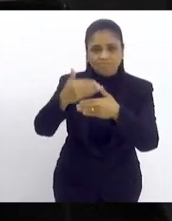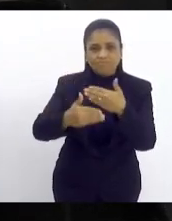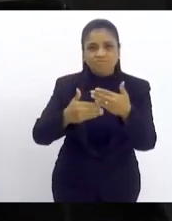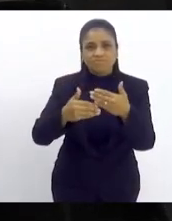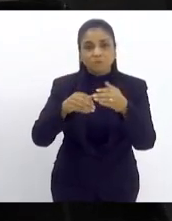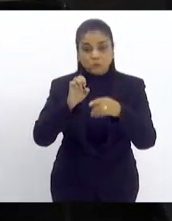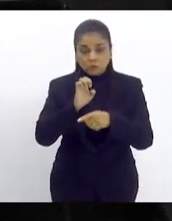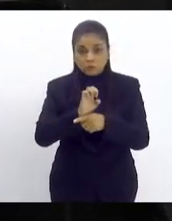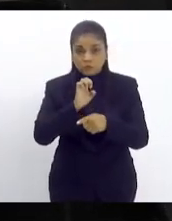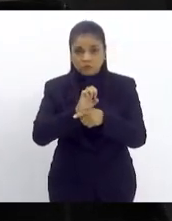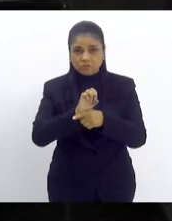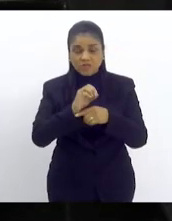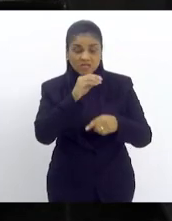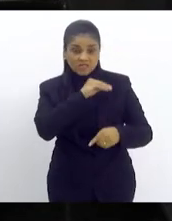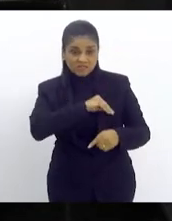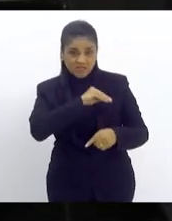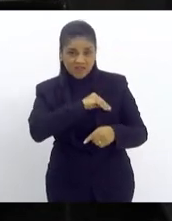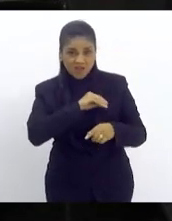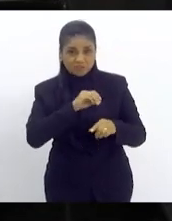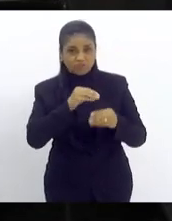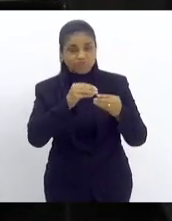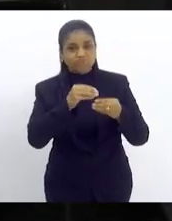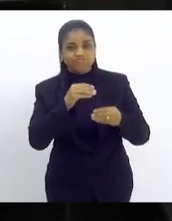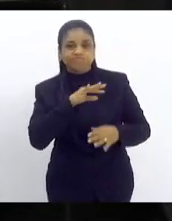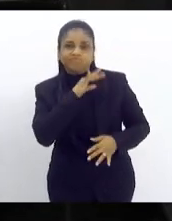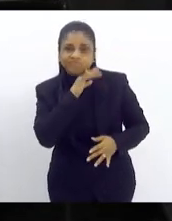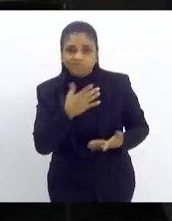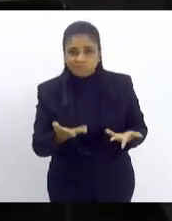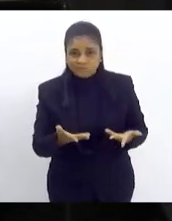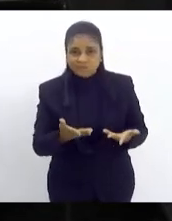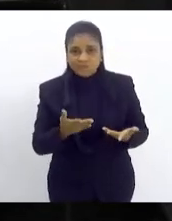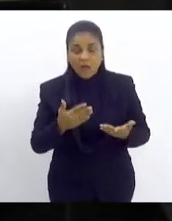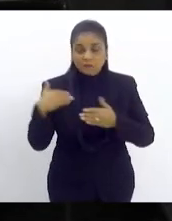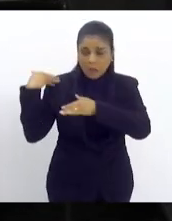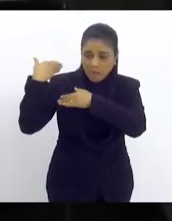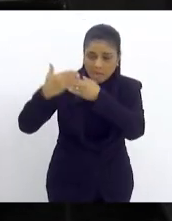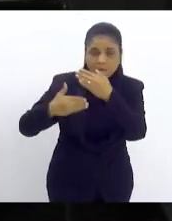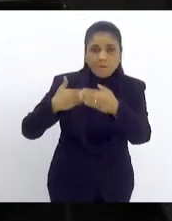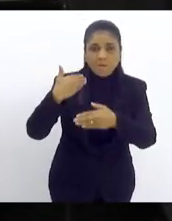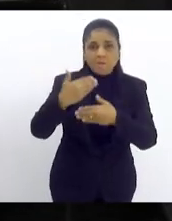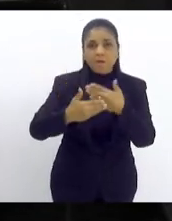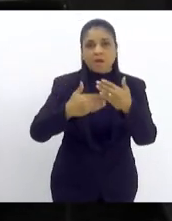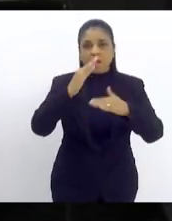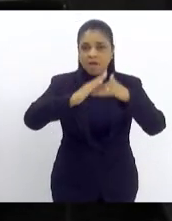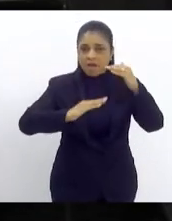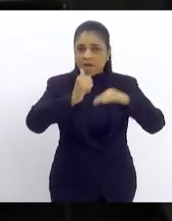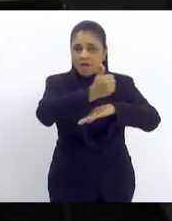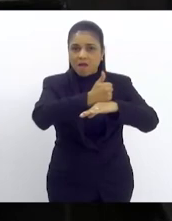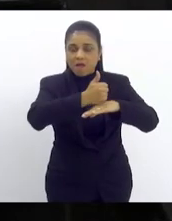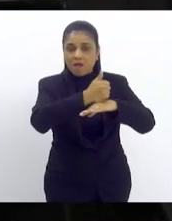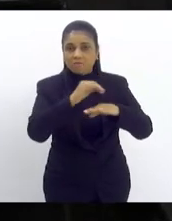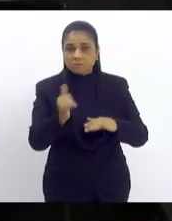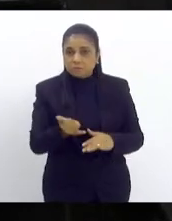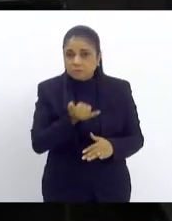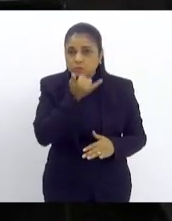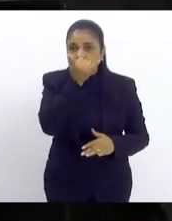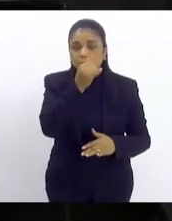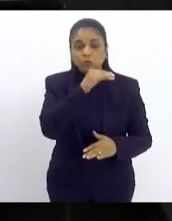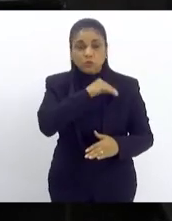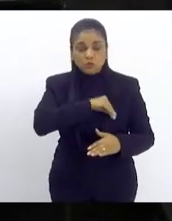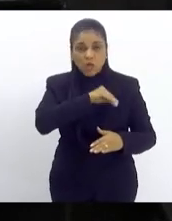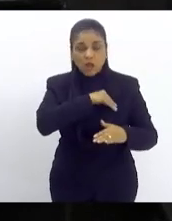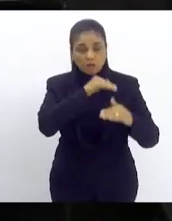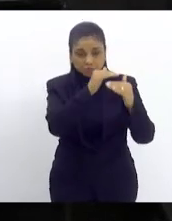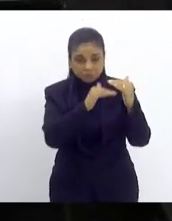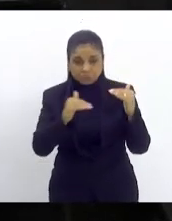péssimo salário mas inicia essa trajetória de repente ter o seu salário e